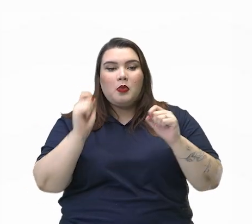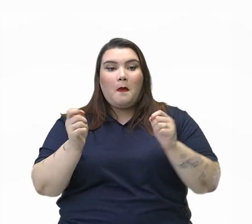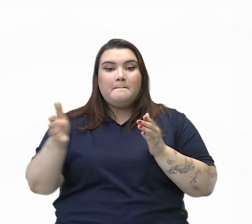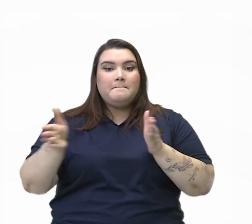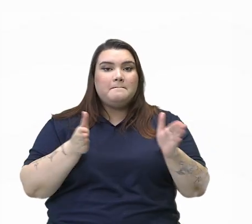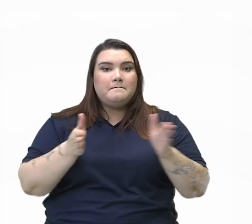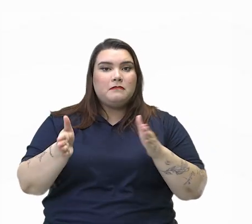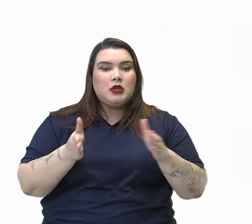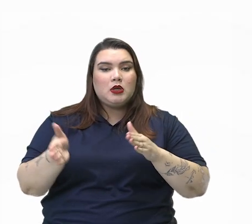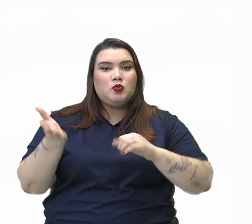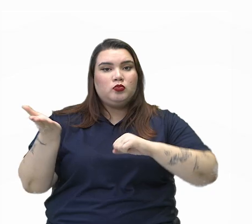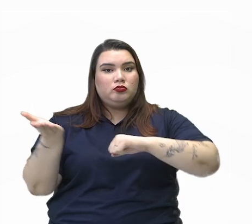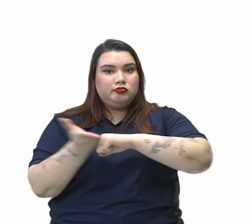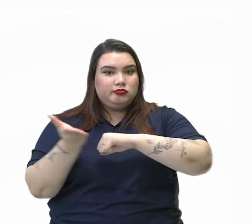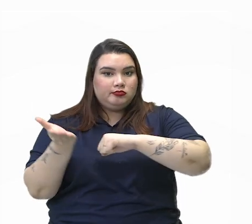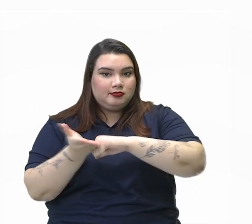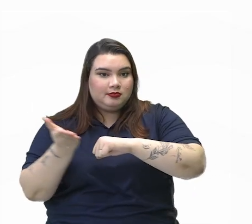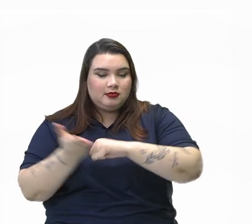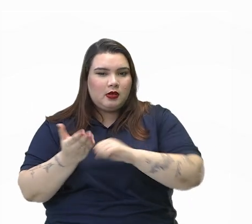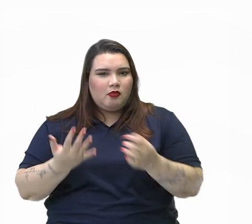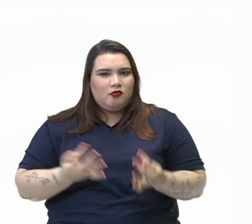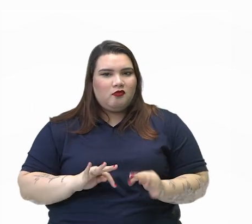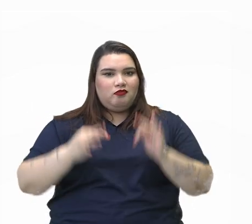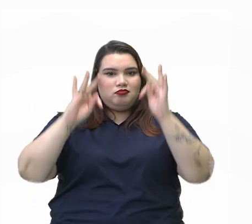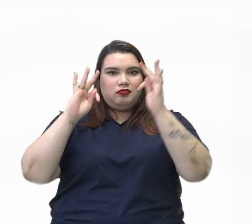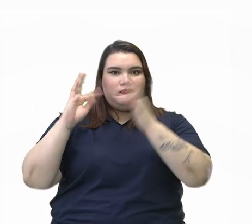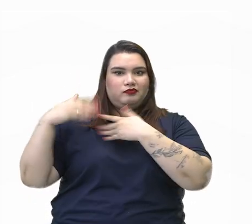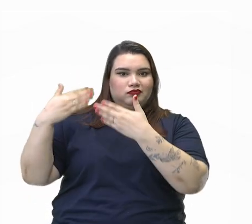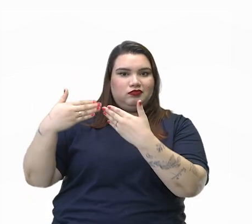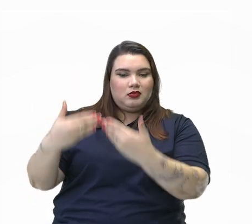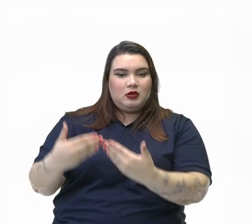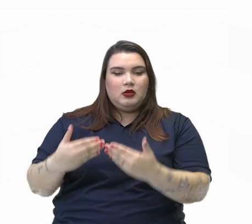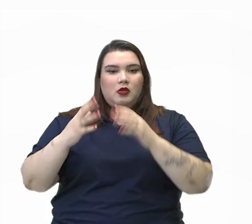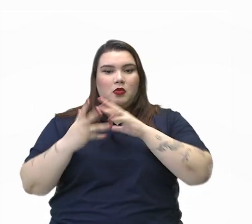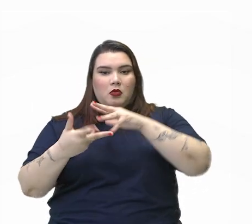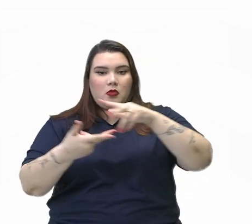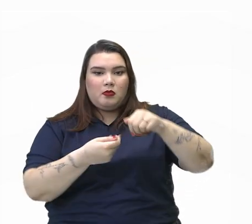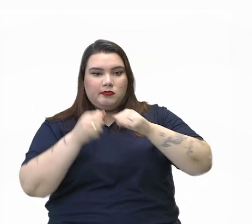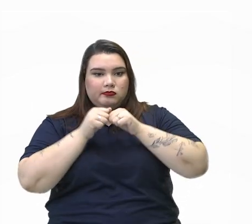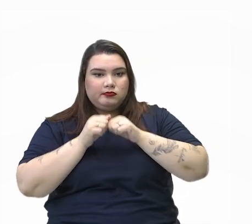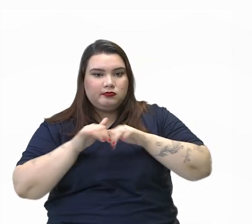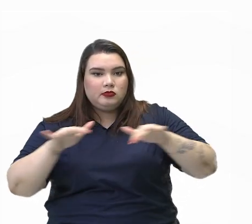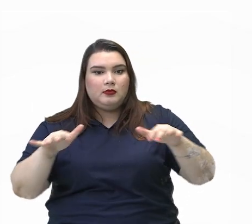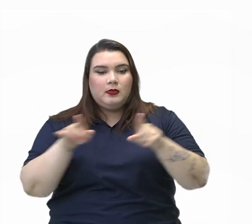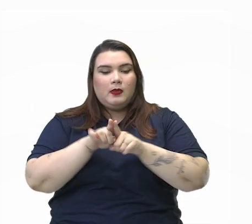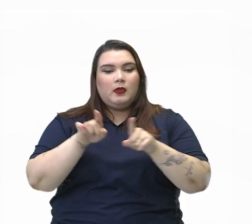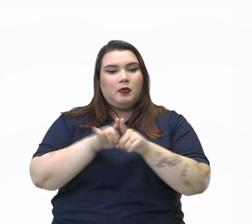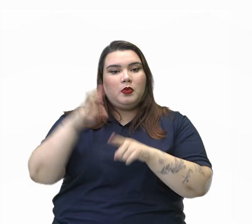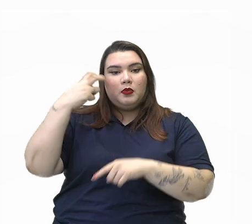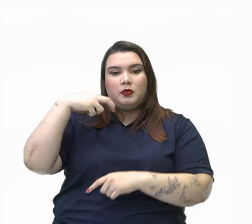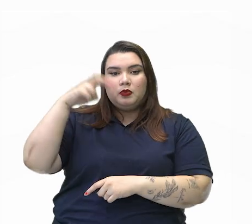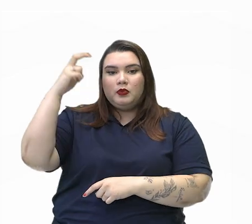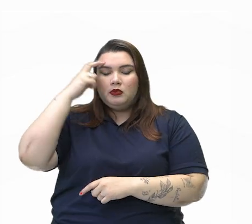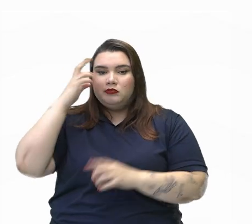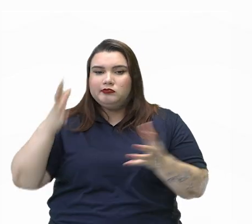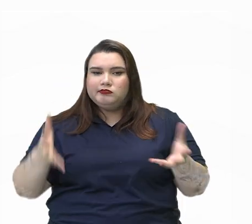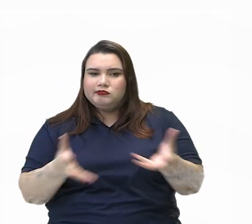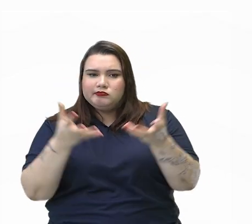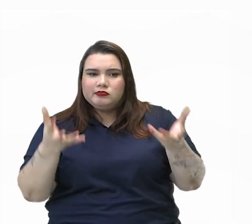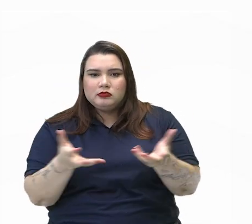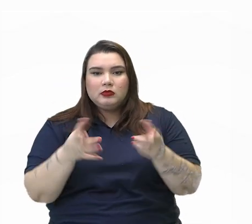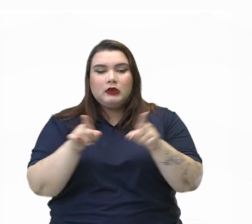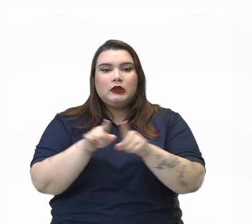contemporaneidade. Com o avanço da tecnologia, a globalização e os fluxos culturais